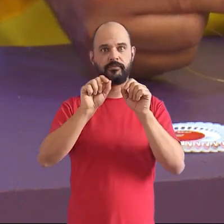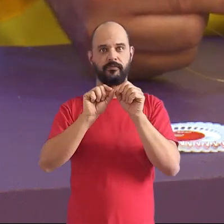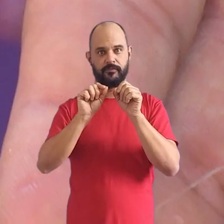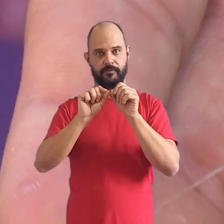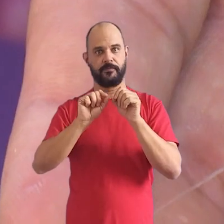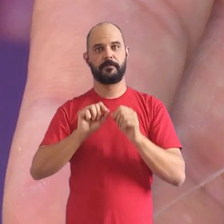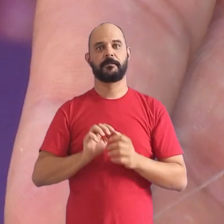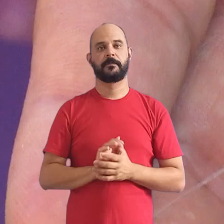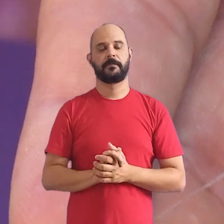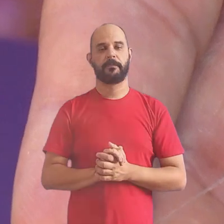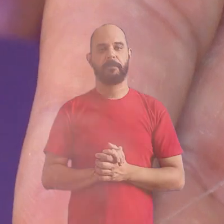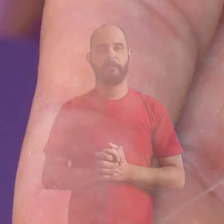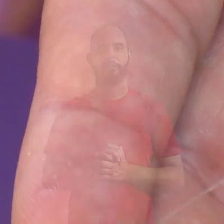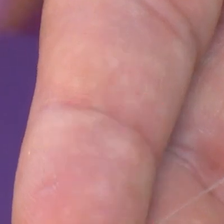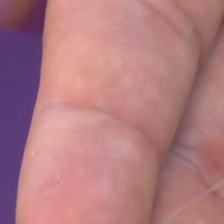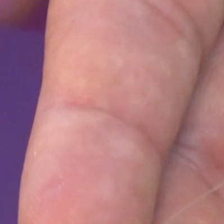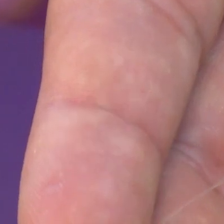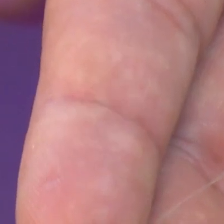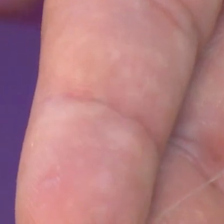ok?